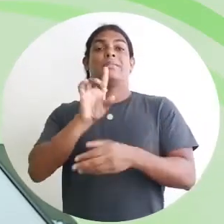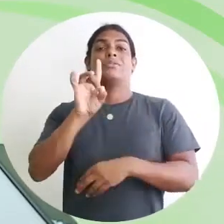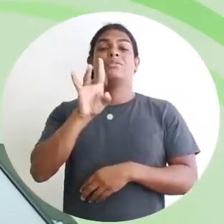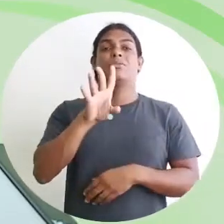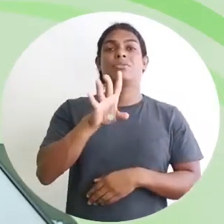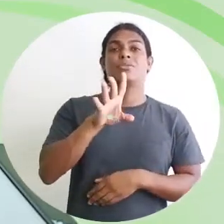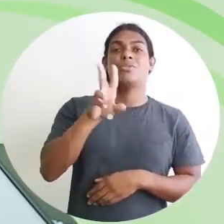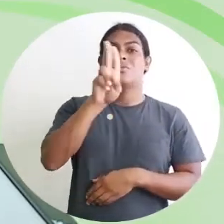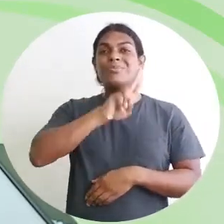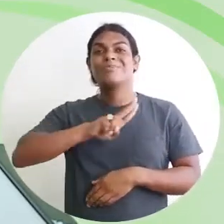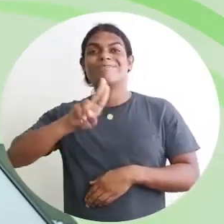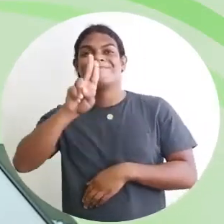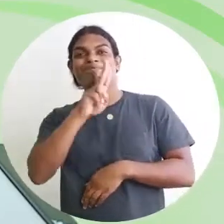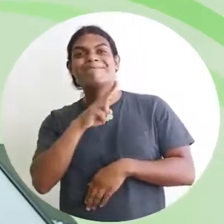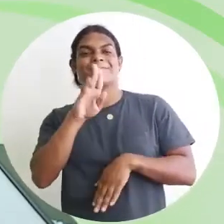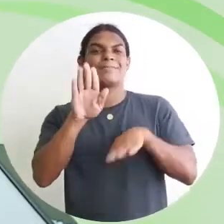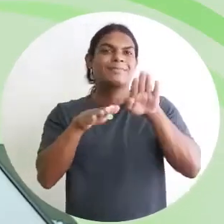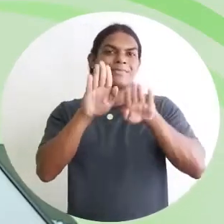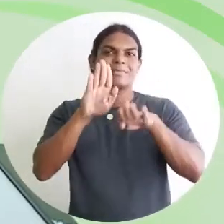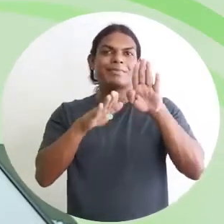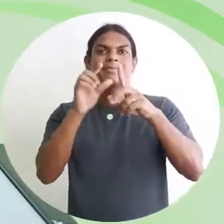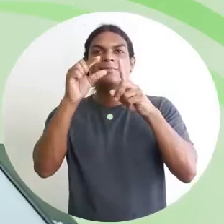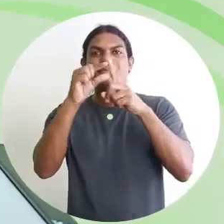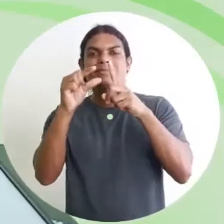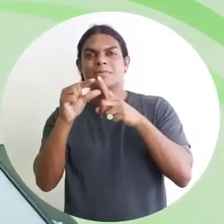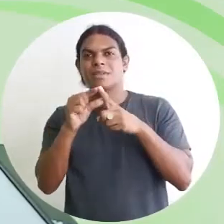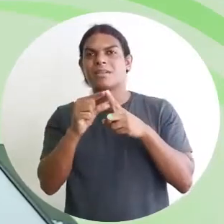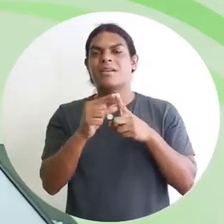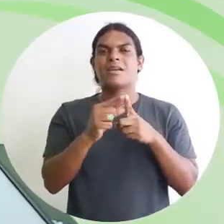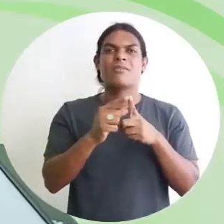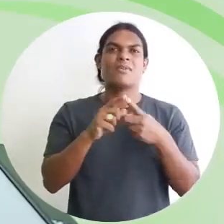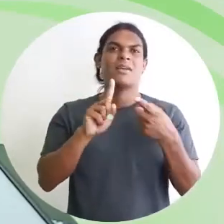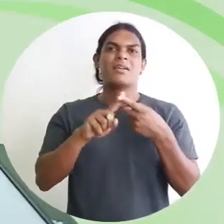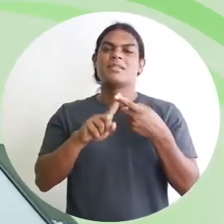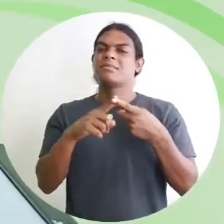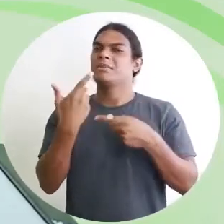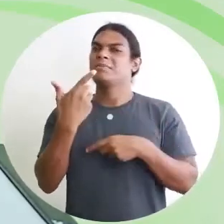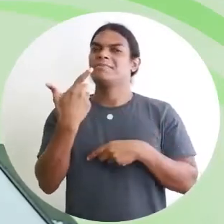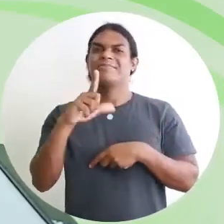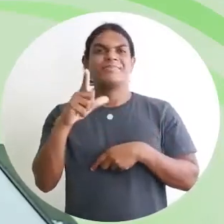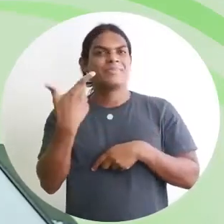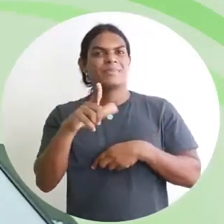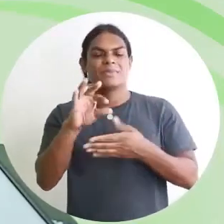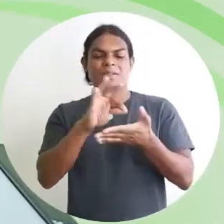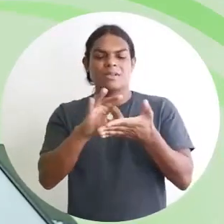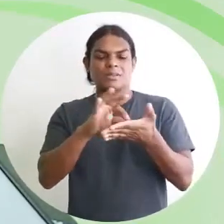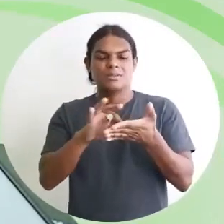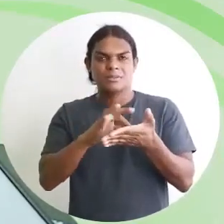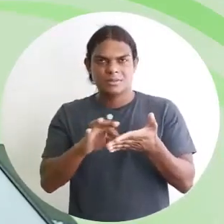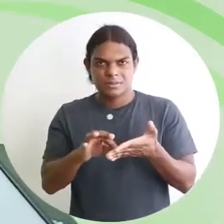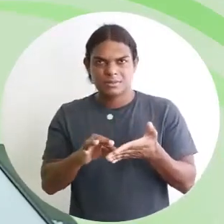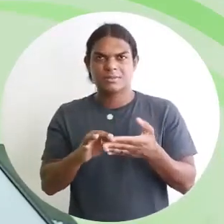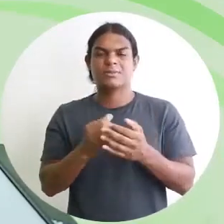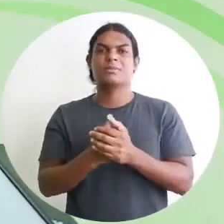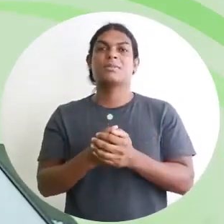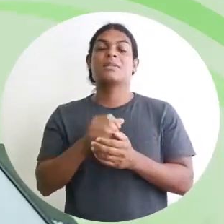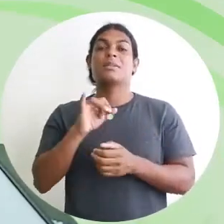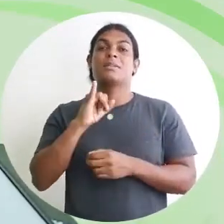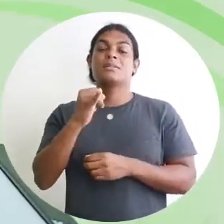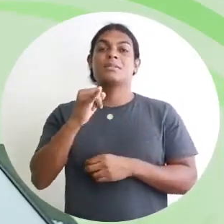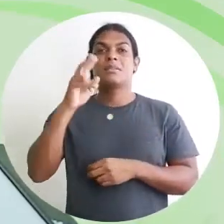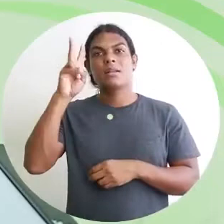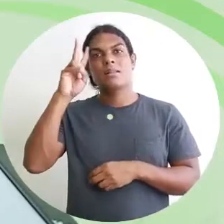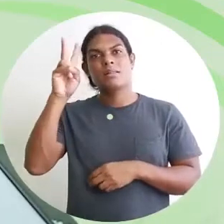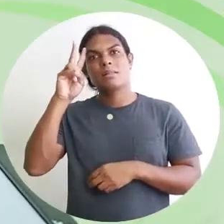palavrinhas, ainda não está na fala e na escrita, né, principalmente, porque a fala se desenvolve primeiro. Se você lembrar,